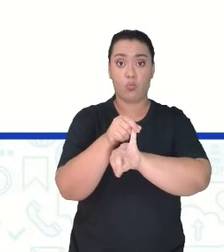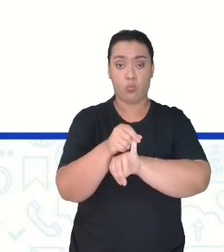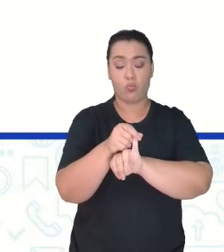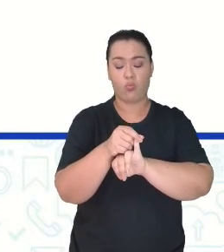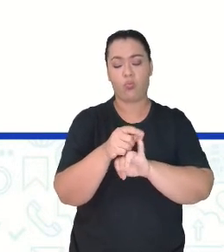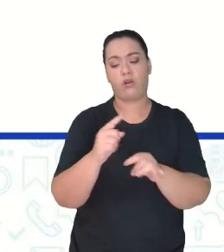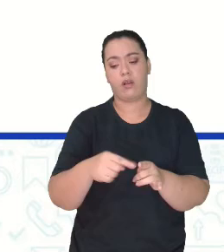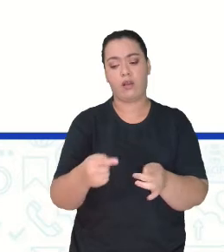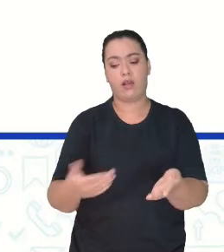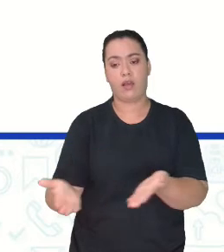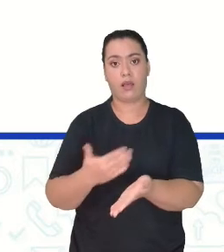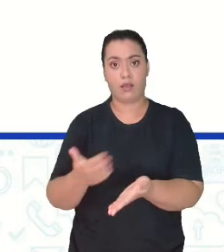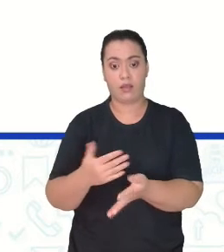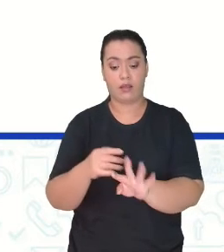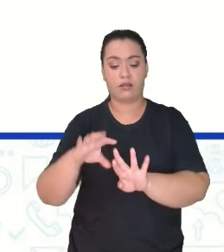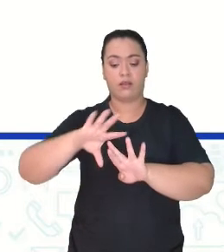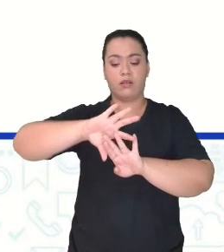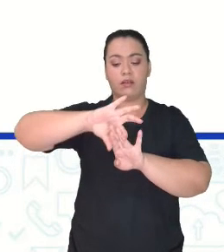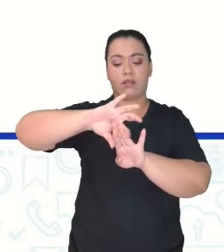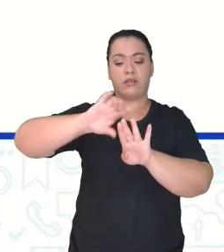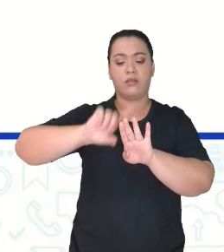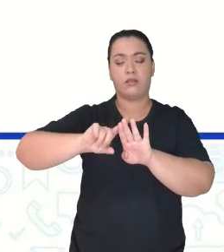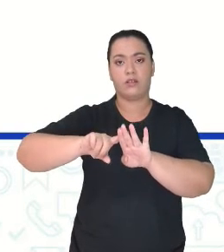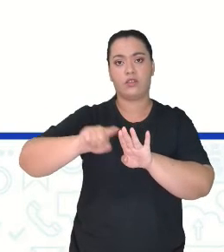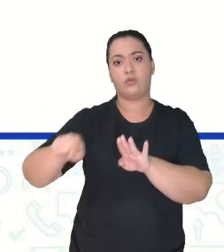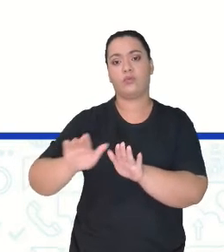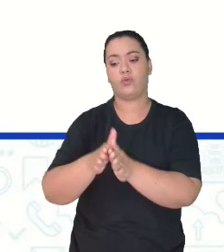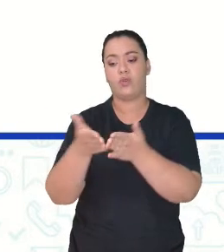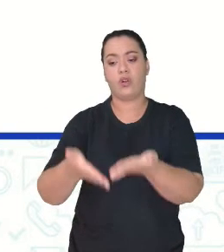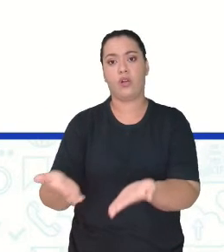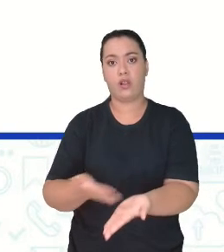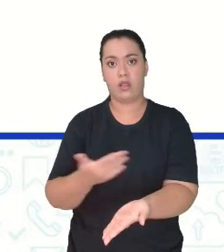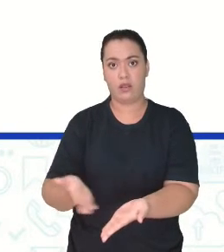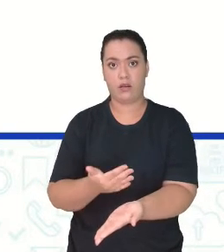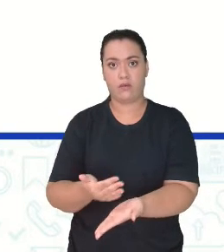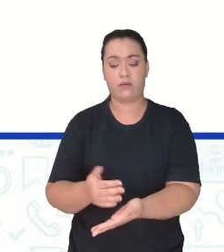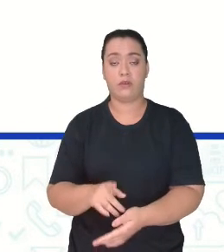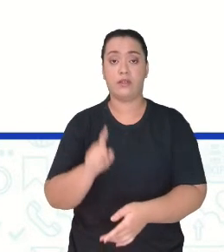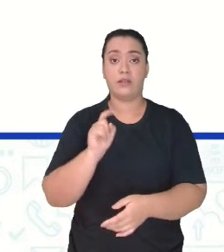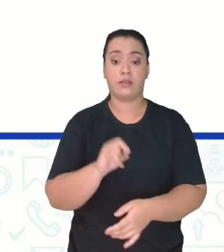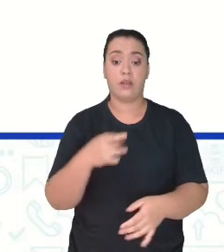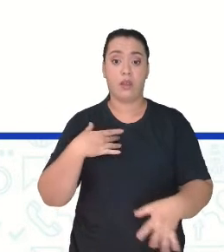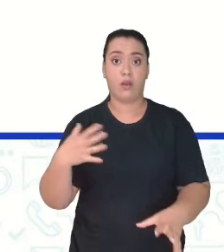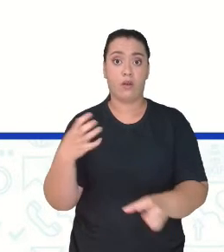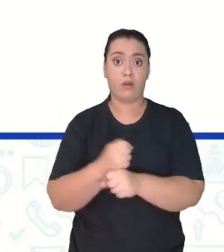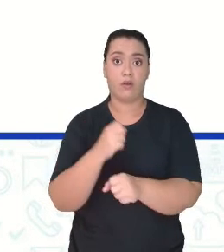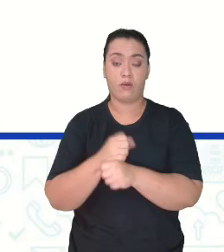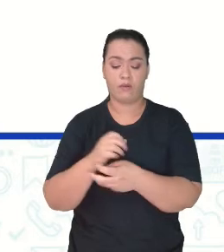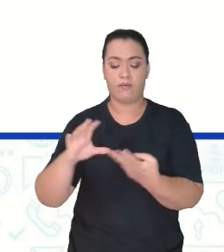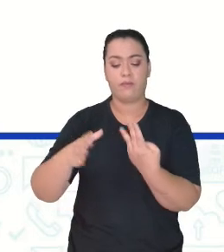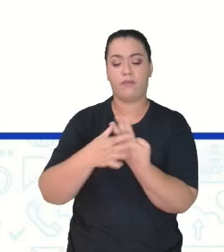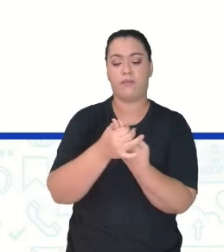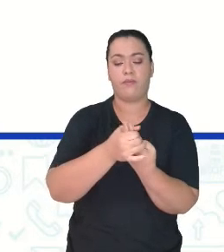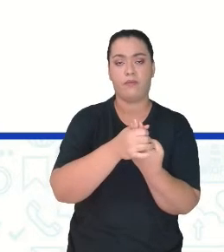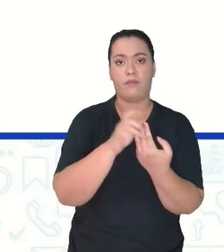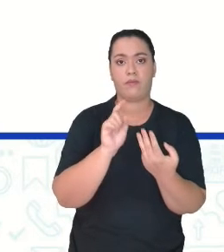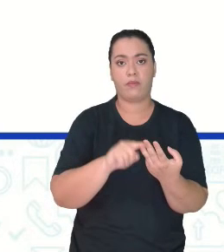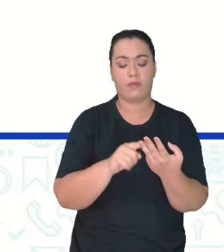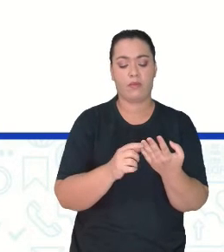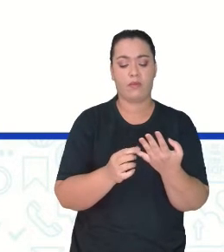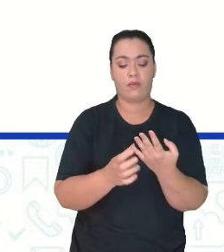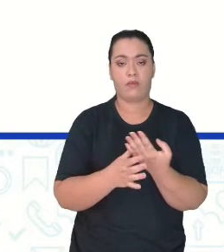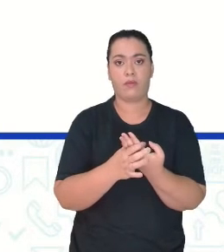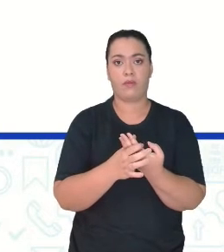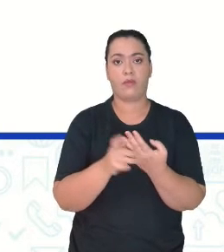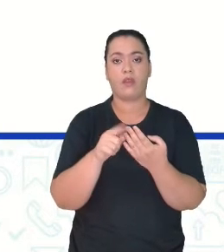quê? Para o livro. Certo? Então, se eu pego aí e somo essas 3 partes com uma parte do